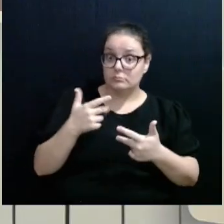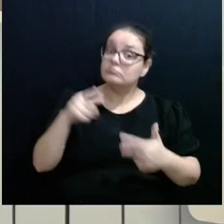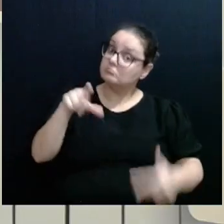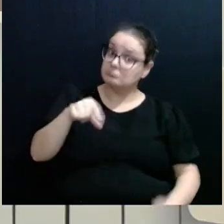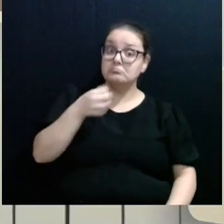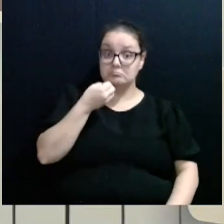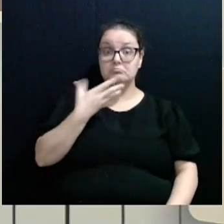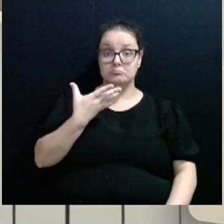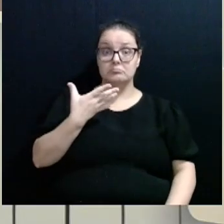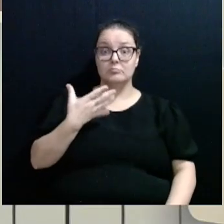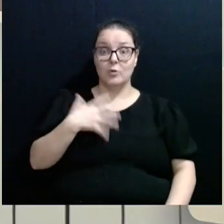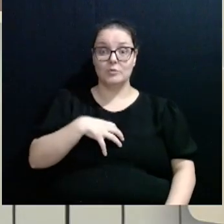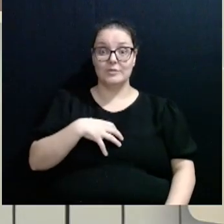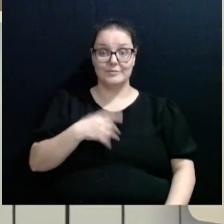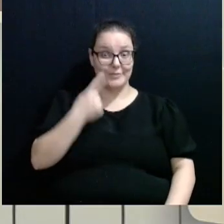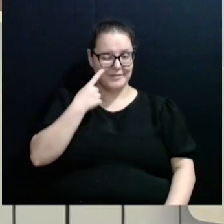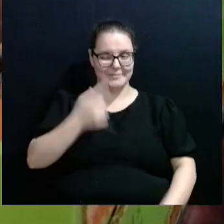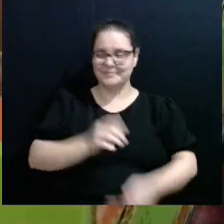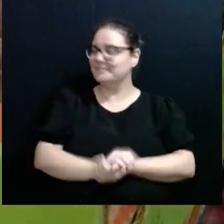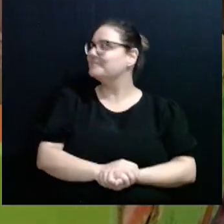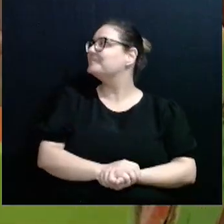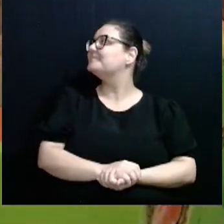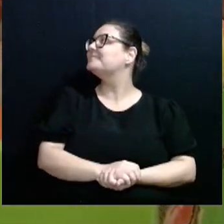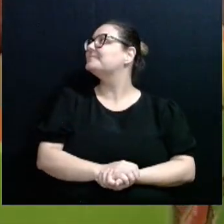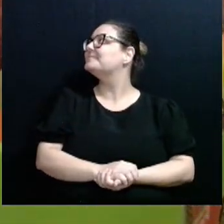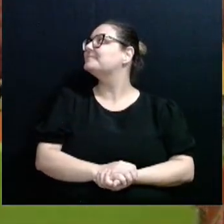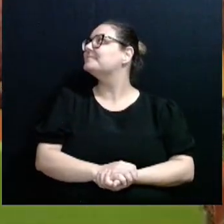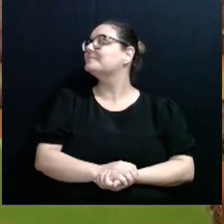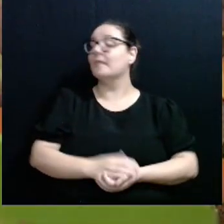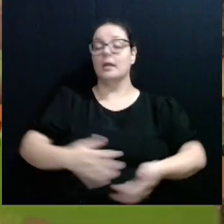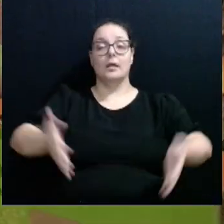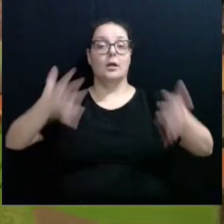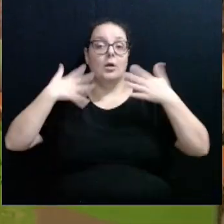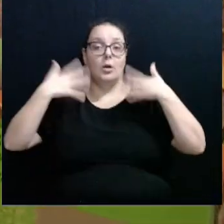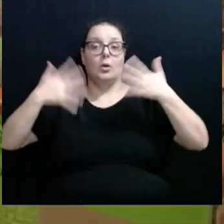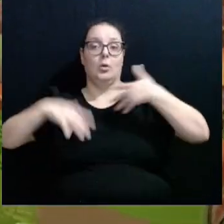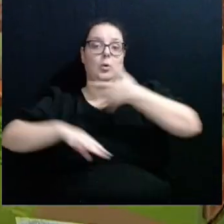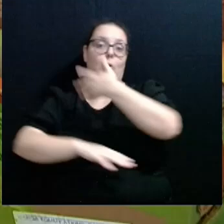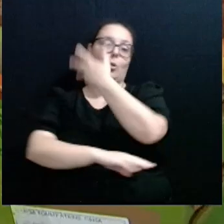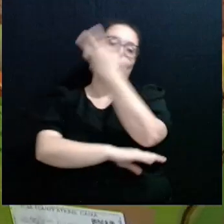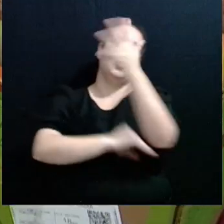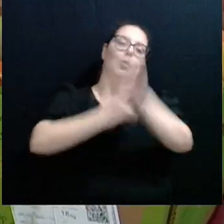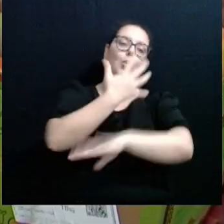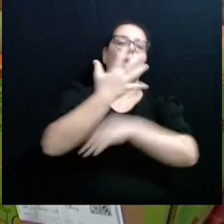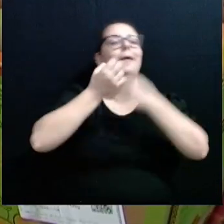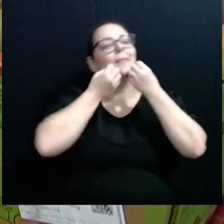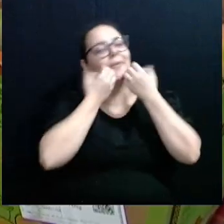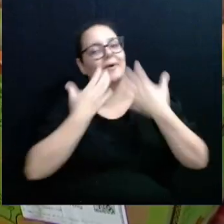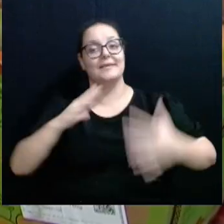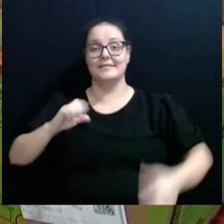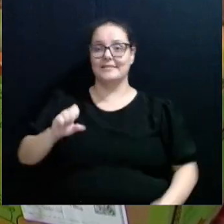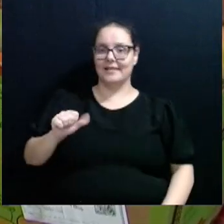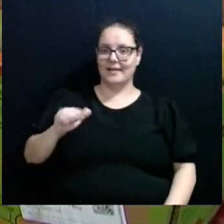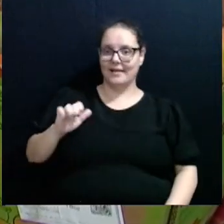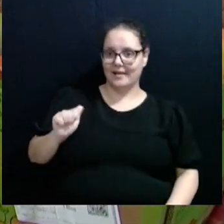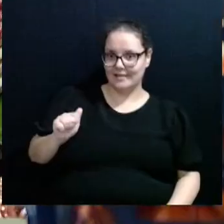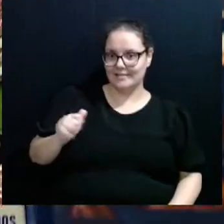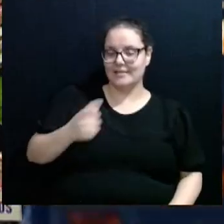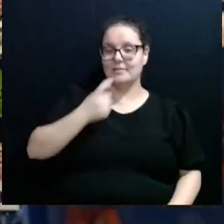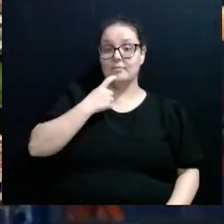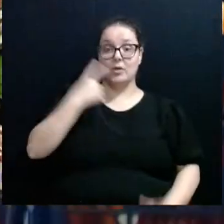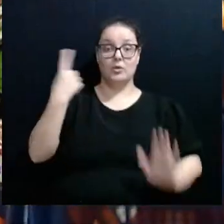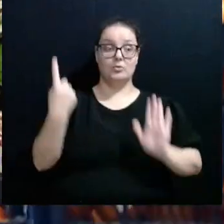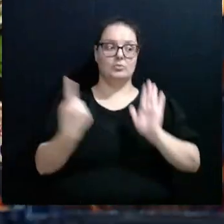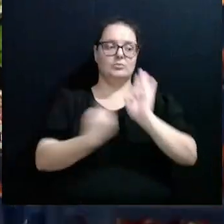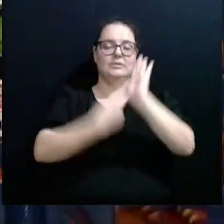só. No verão, a natureza é generosa e as Ceasa Campinas viram um verdadeiro mar de cores. Com